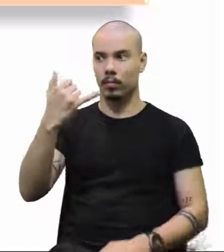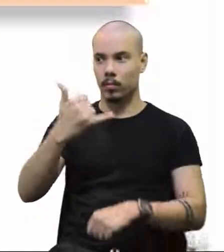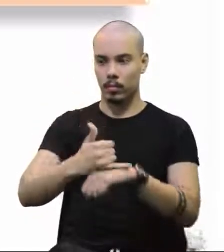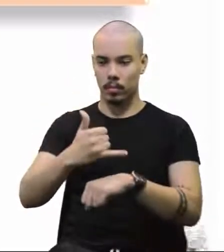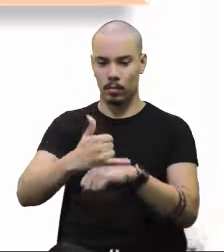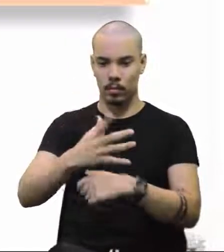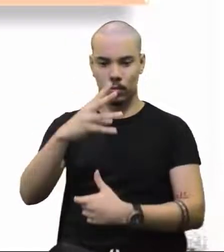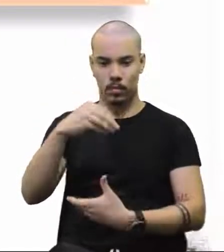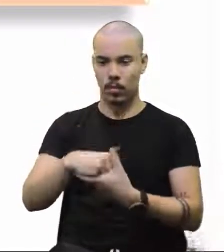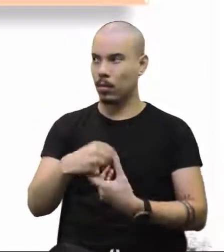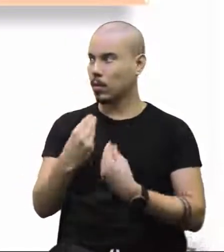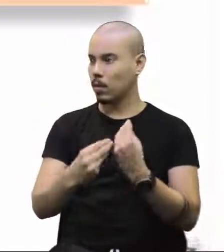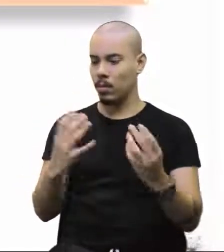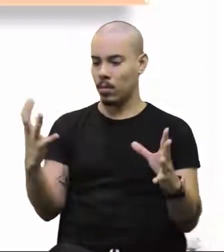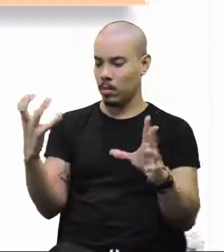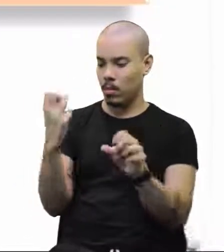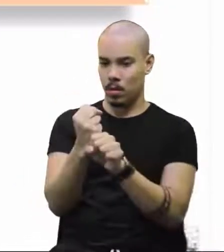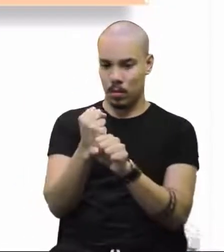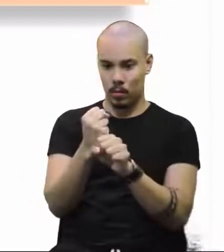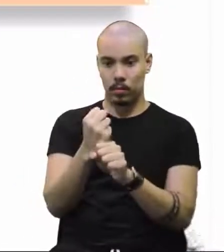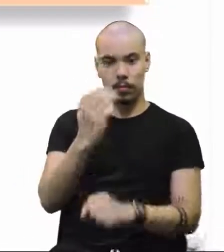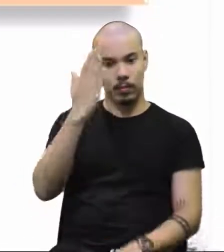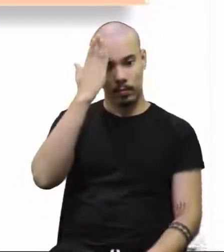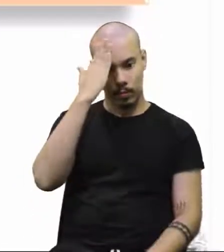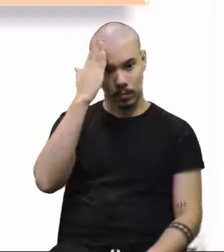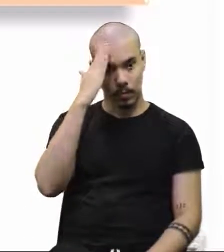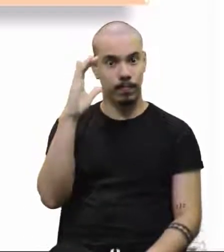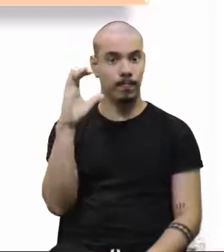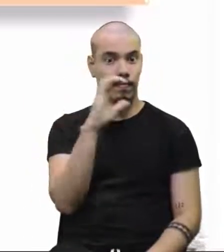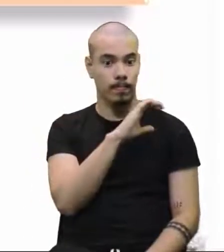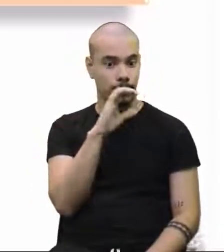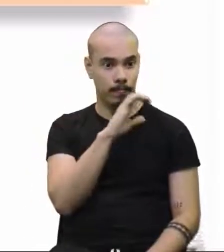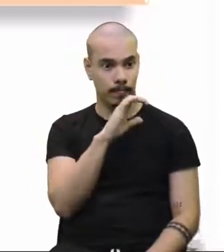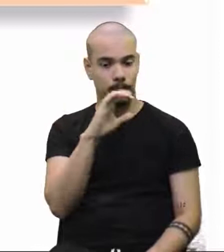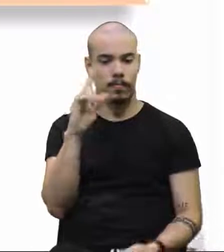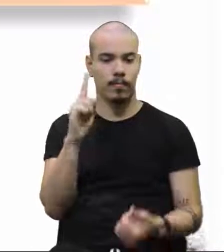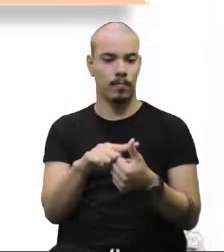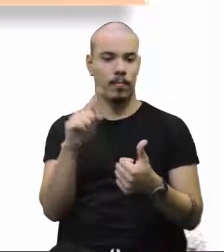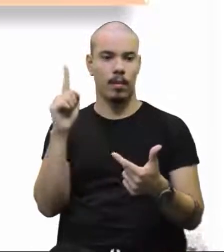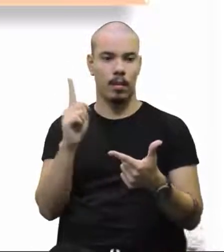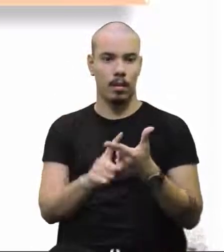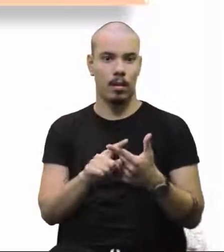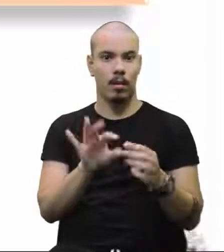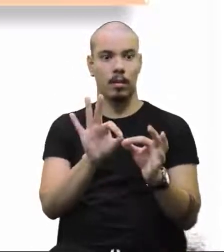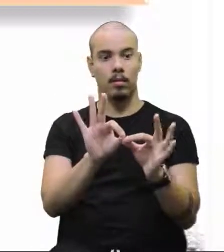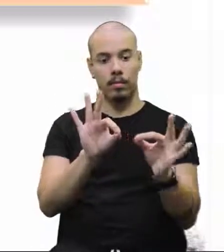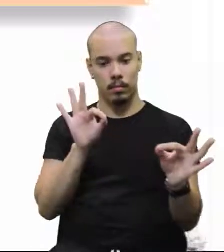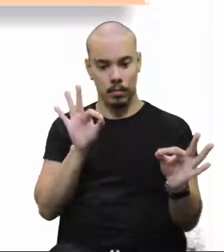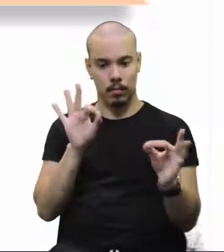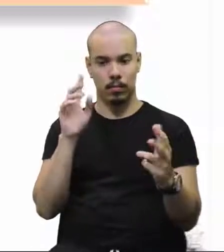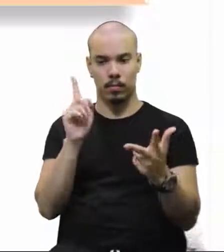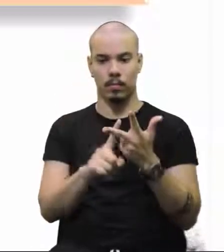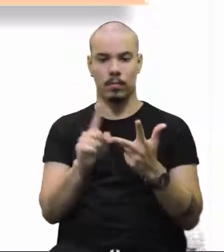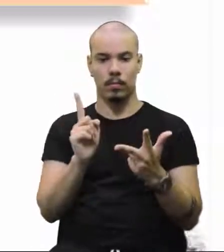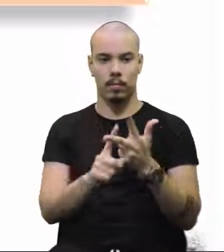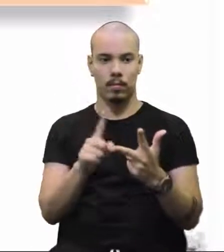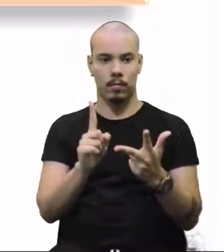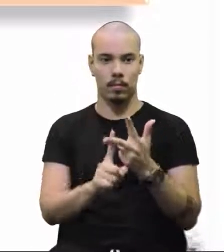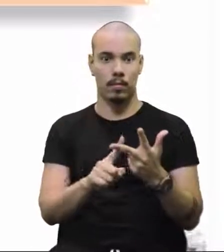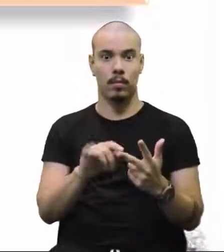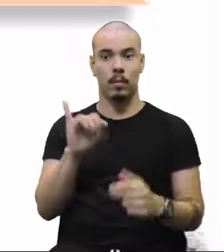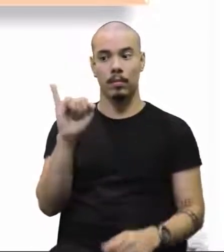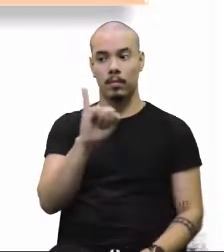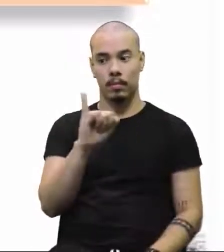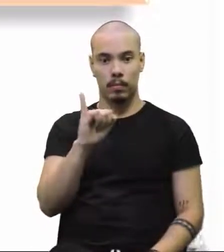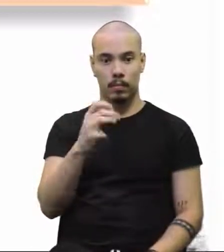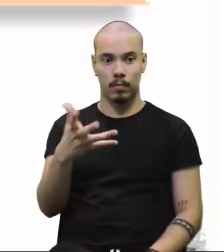ela é calculada, eu tenho que saber velocidade, eu tenho que saber a distância e eu tenho que saber a